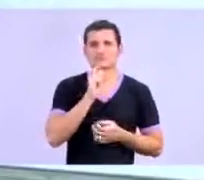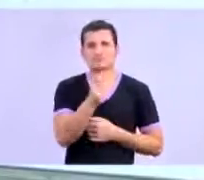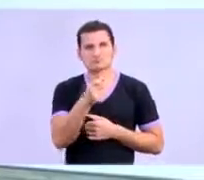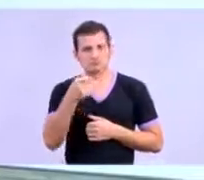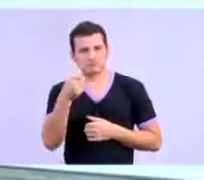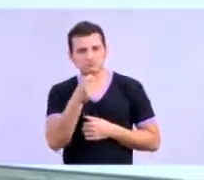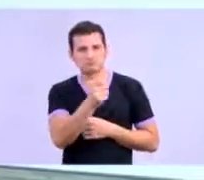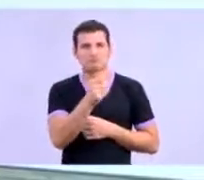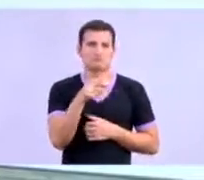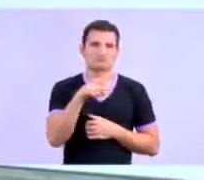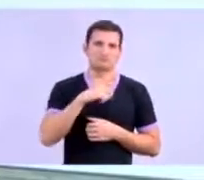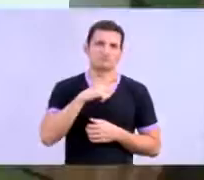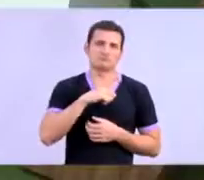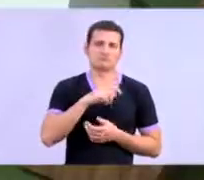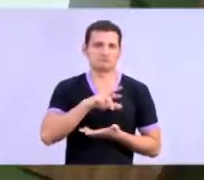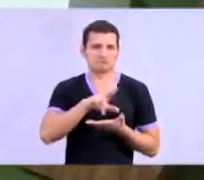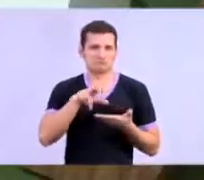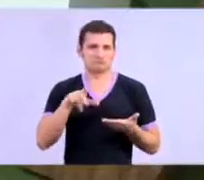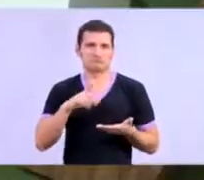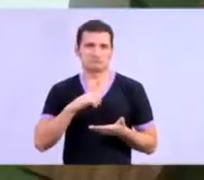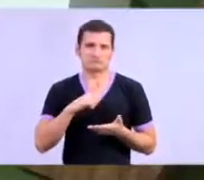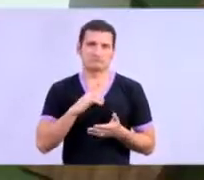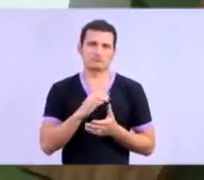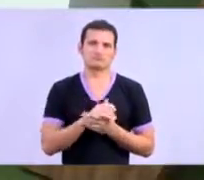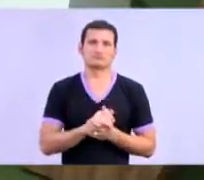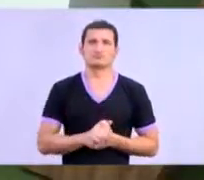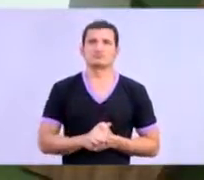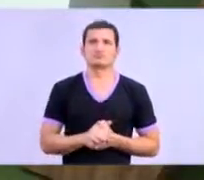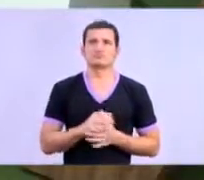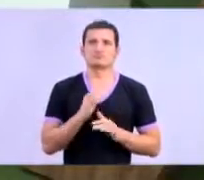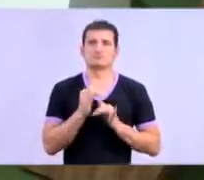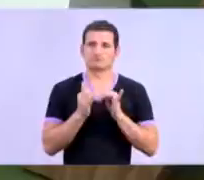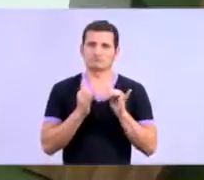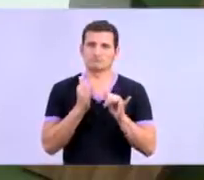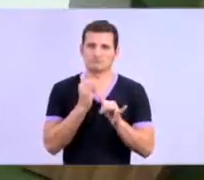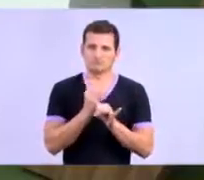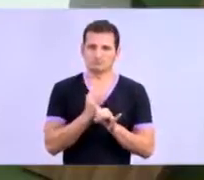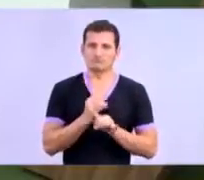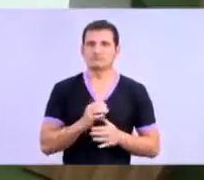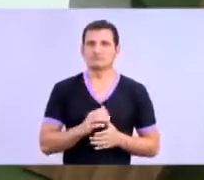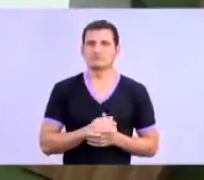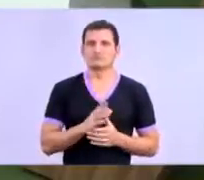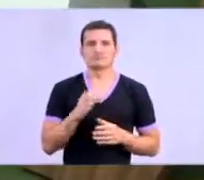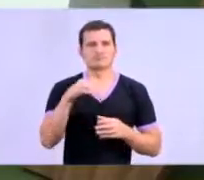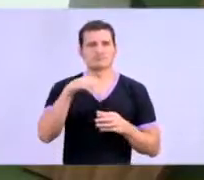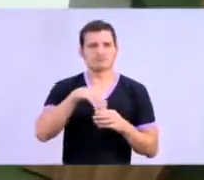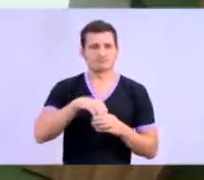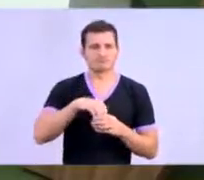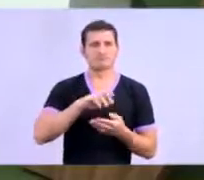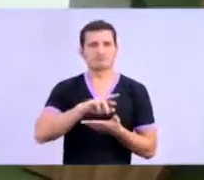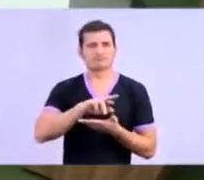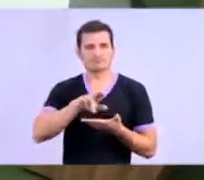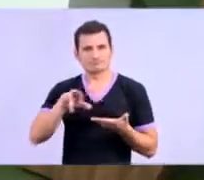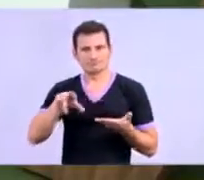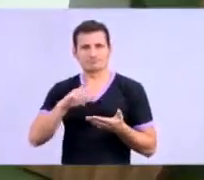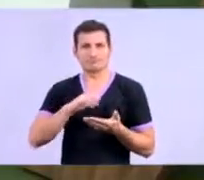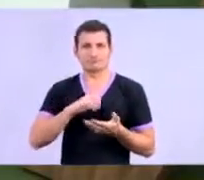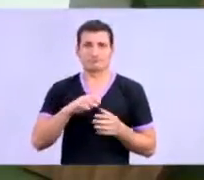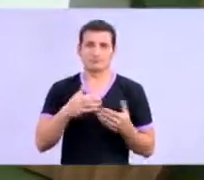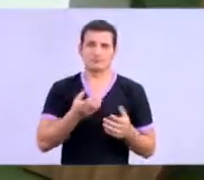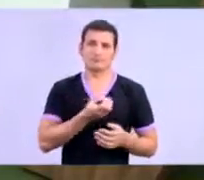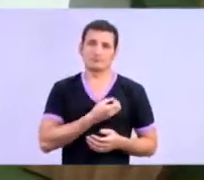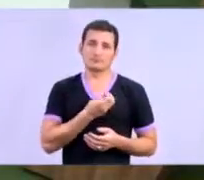tem hoje. Que agora vai começar, né? Exato. Na internet das coisas, né, professor? Perfeitamente. Então, é isso mesmo. Está em todo lugar. Então, os protocolos permitem